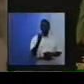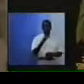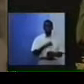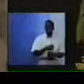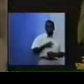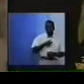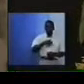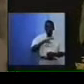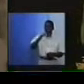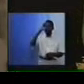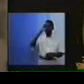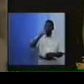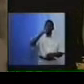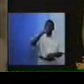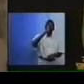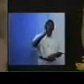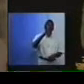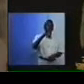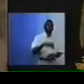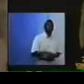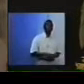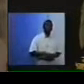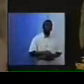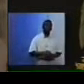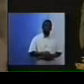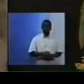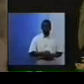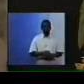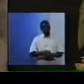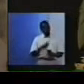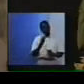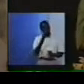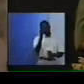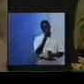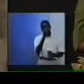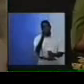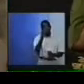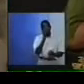que estragou, gastou muito da sua herança, mas voltou.